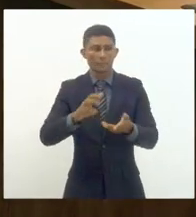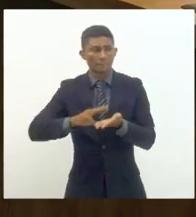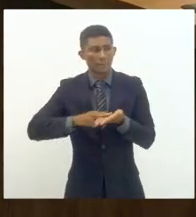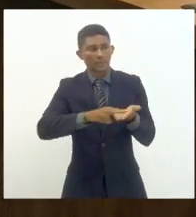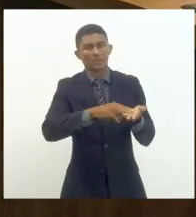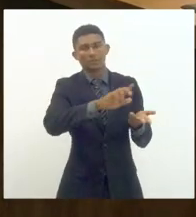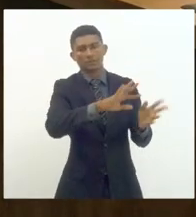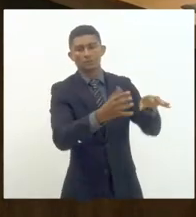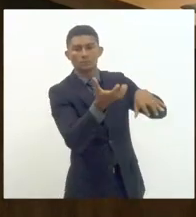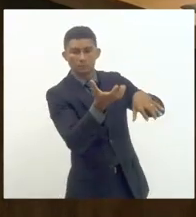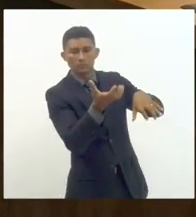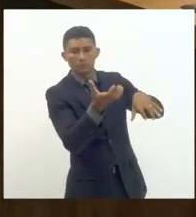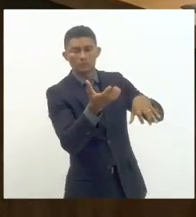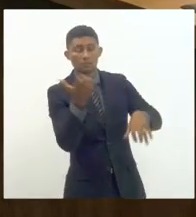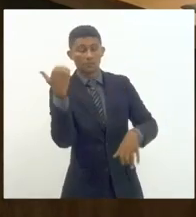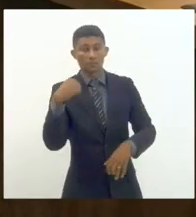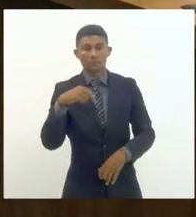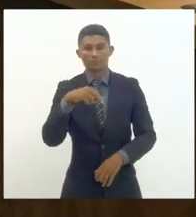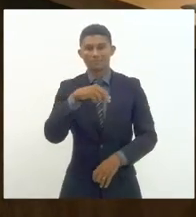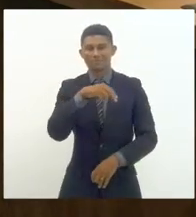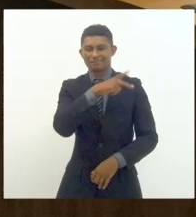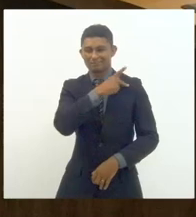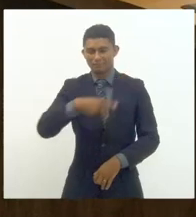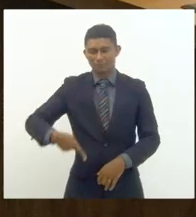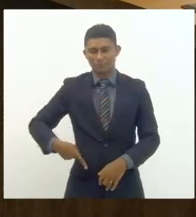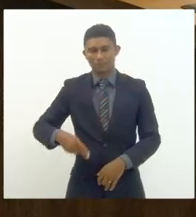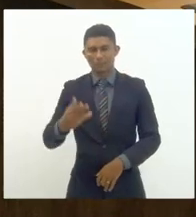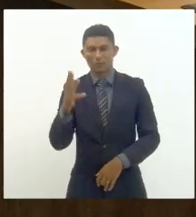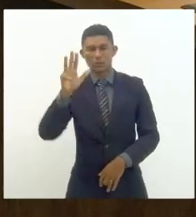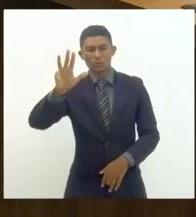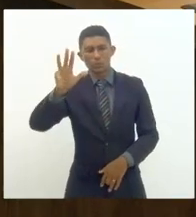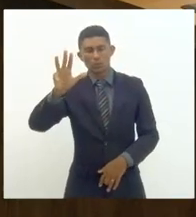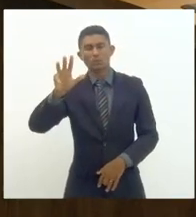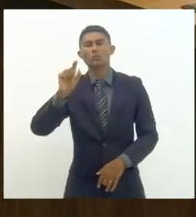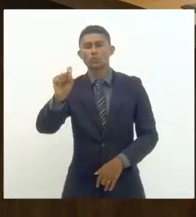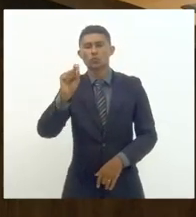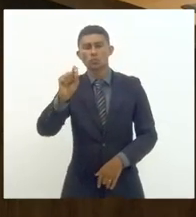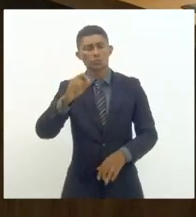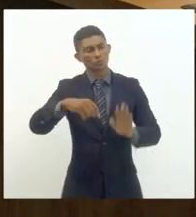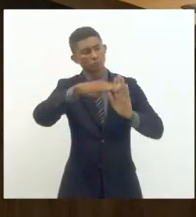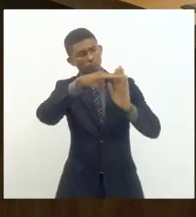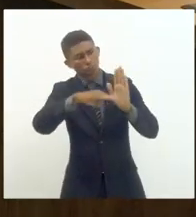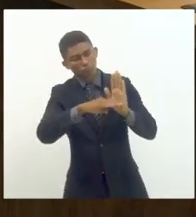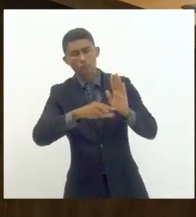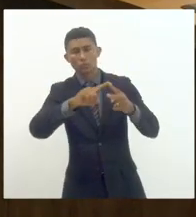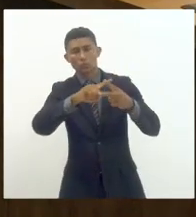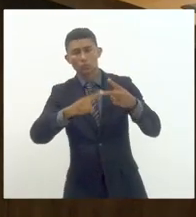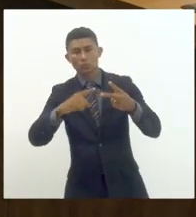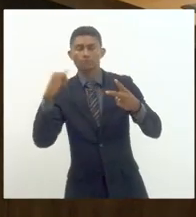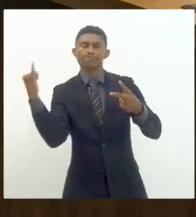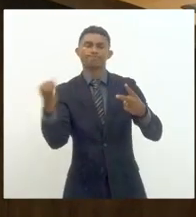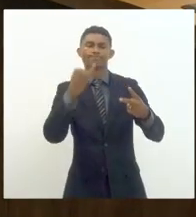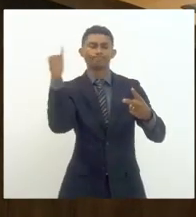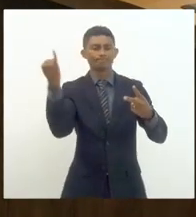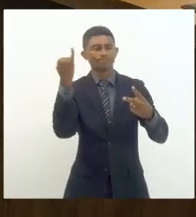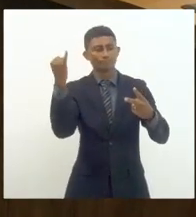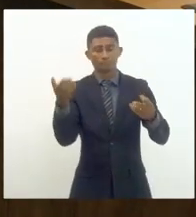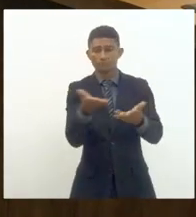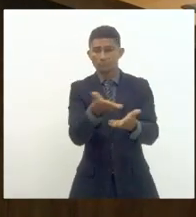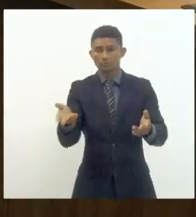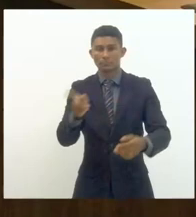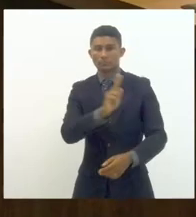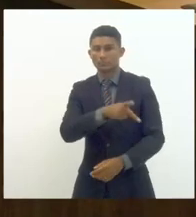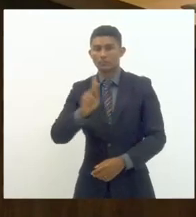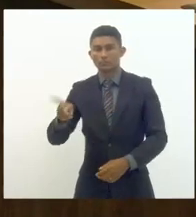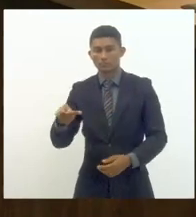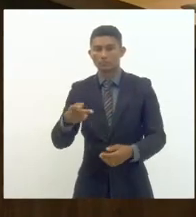Nacional pelo então presidente Lula, disciplinando dois avanços importantes na carreira do Magistério Público